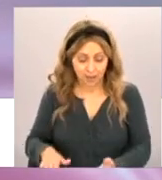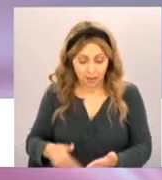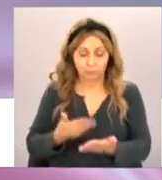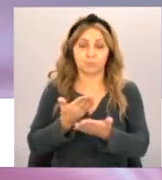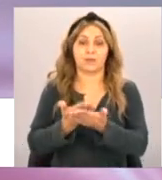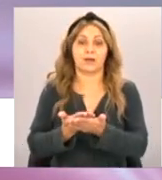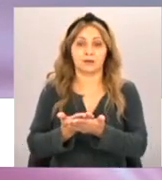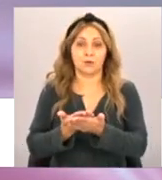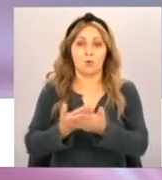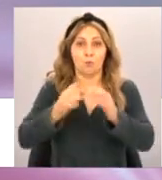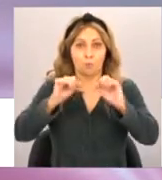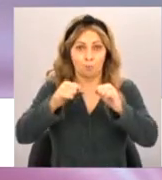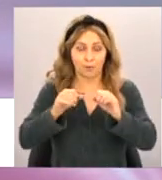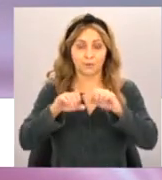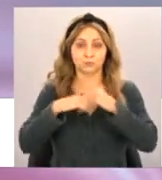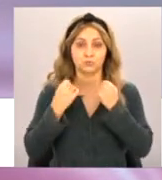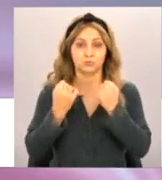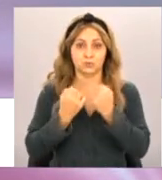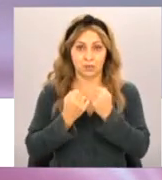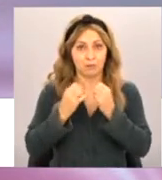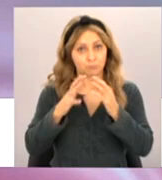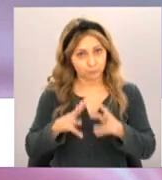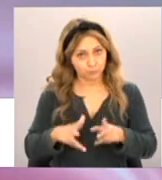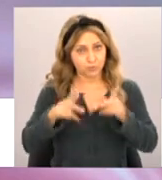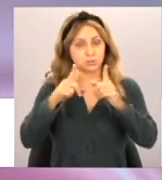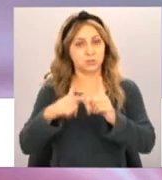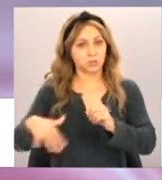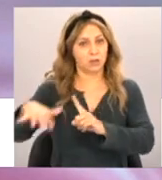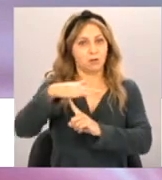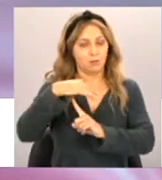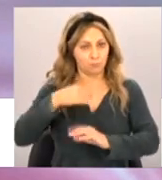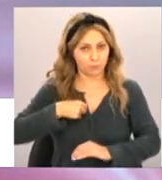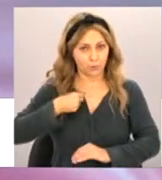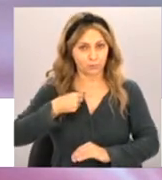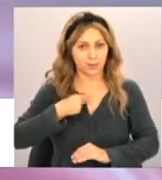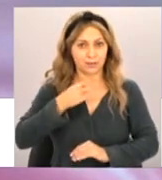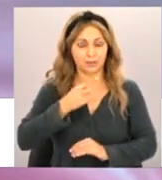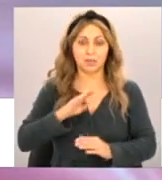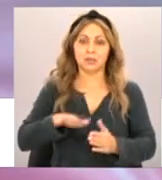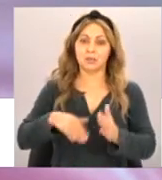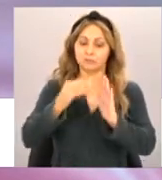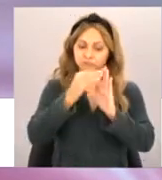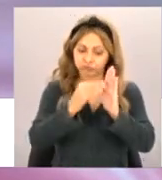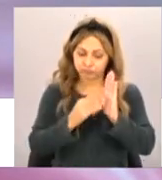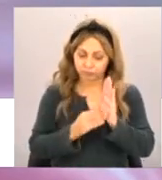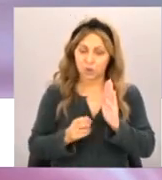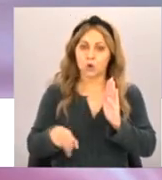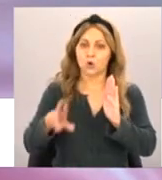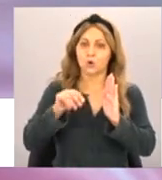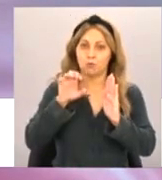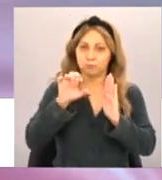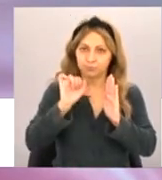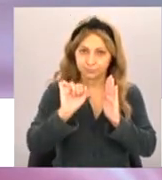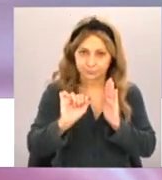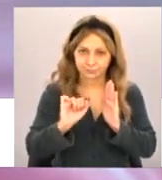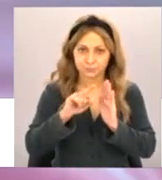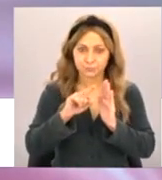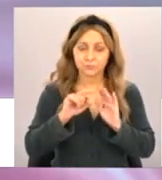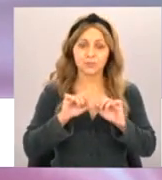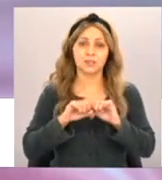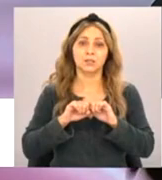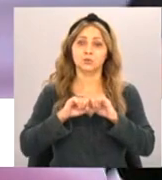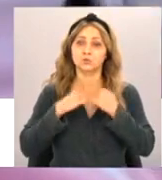pacto social Progressista e Ecológico como a agenda para um novo modelo de desenvolvimento para o país que depois seja Acompanhada pela sociedade civil